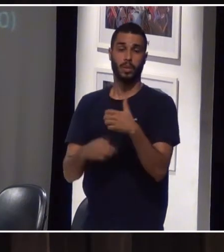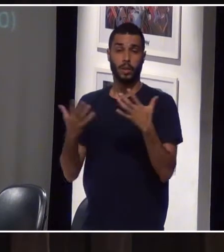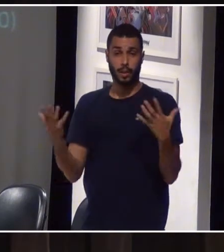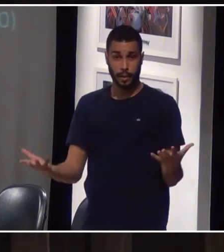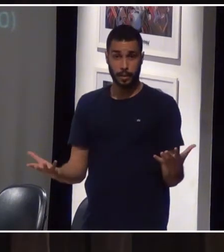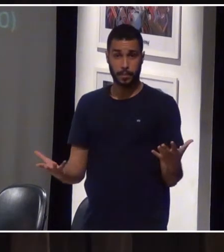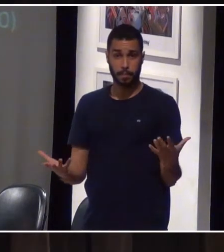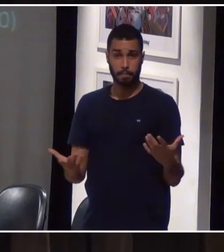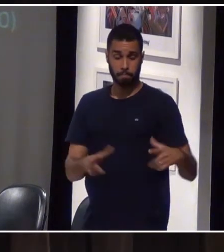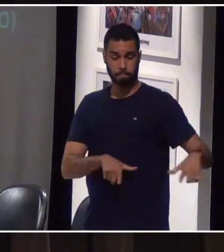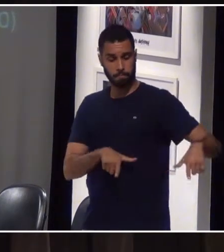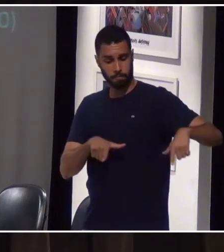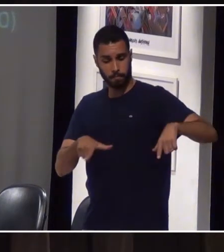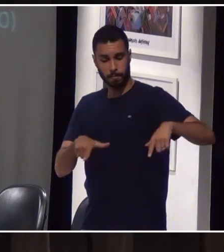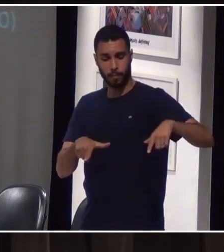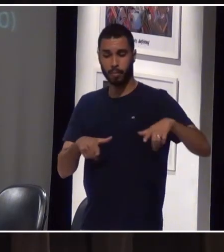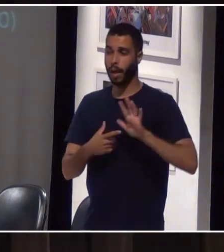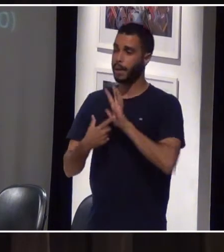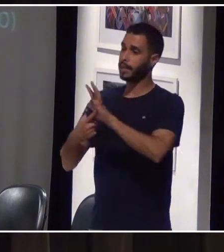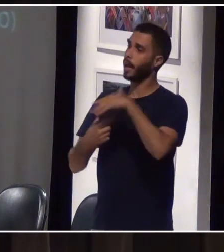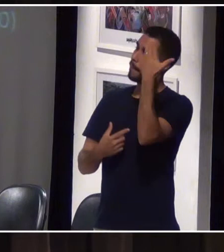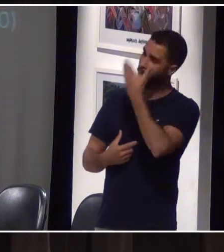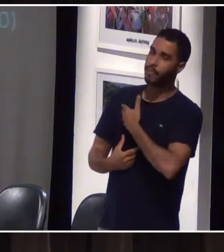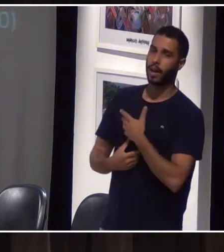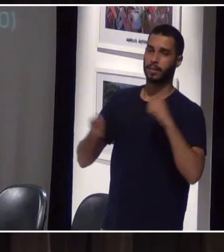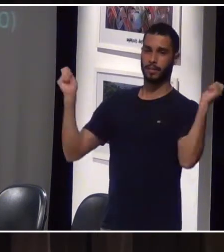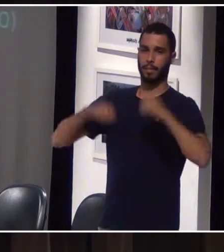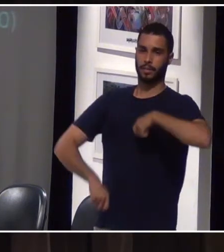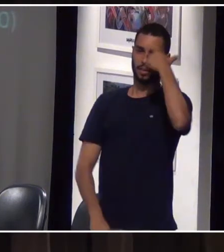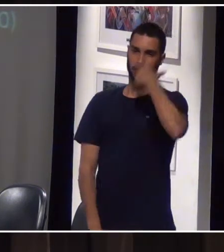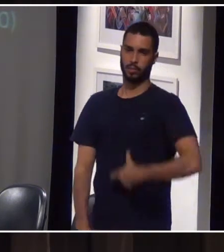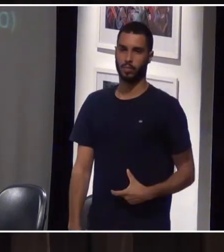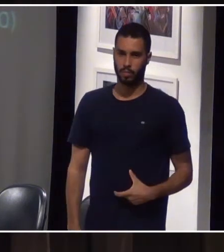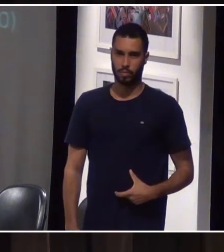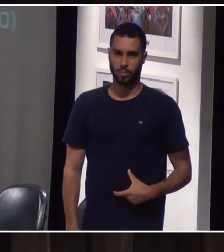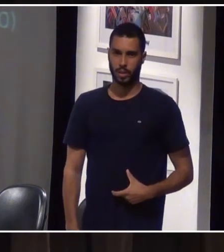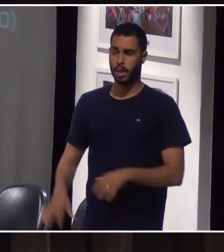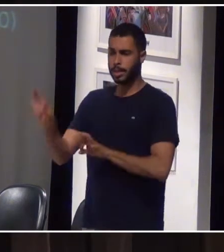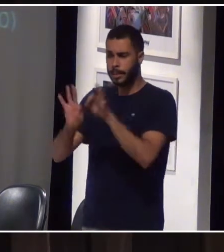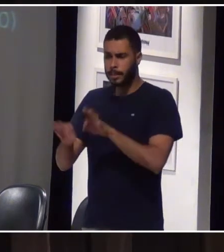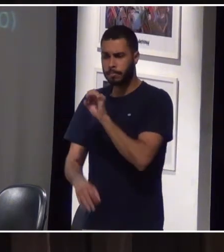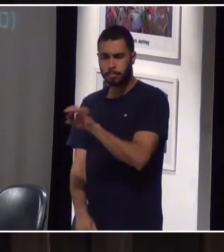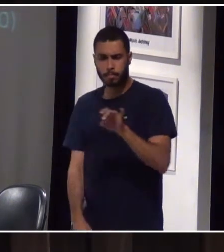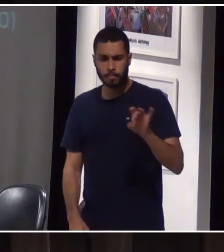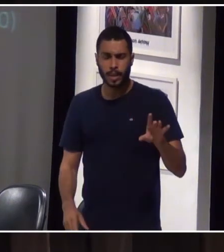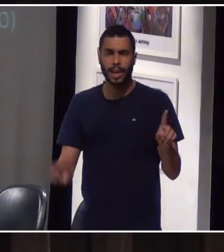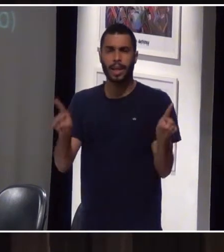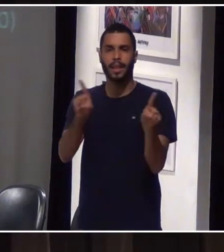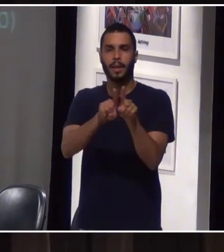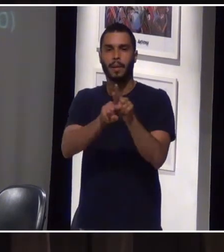mais qualificados para conseguir um emprego. Essas ações, elas trabalham na ordem também